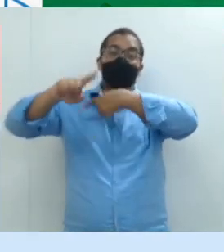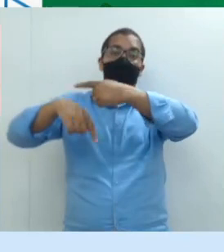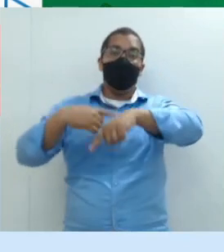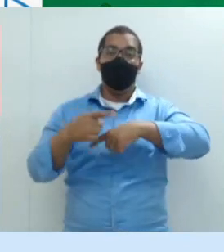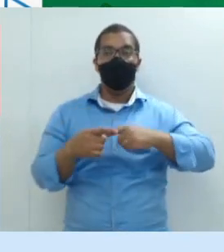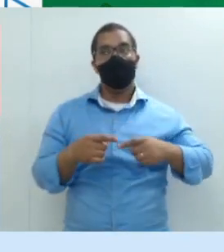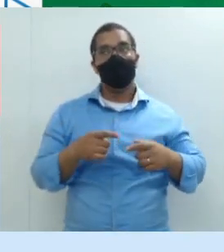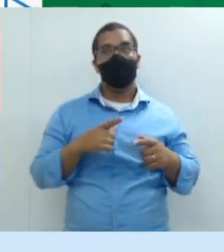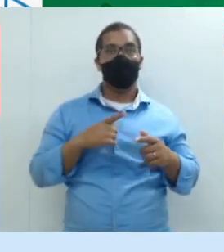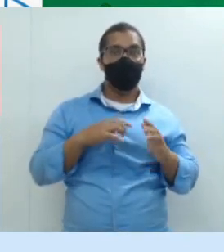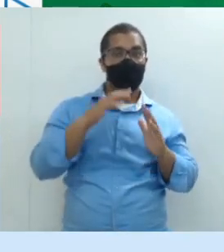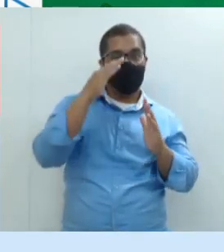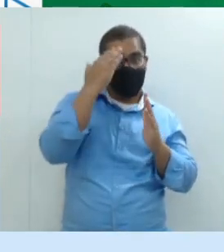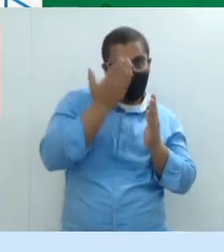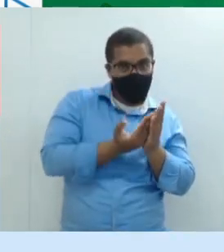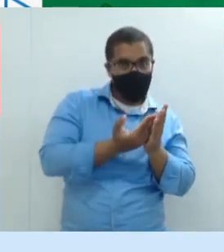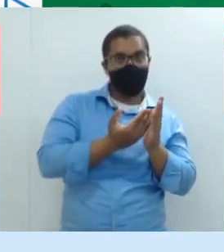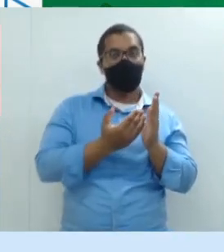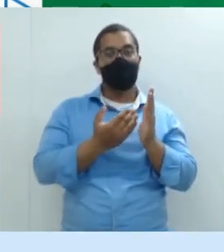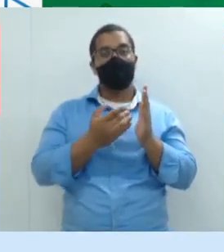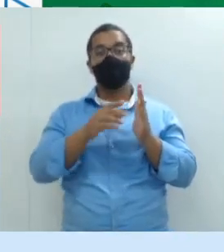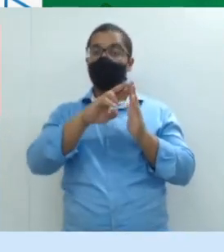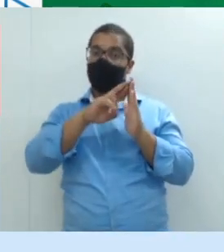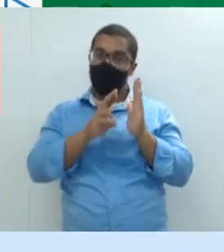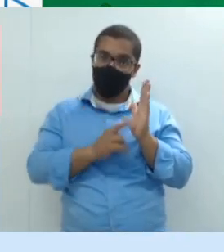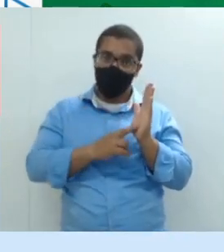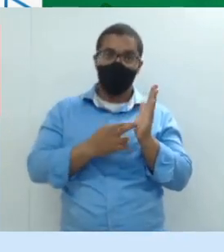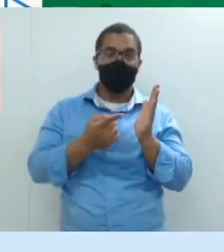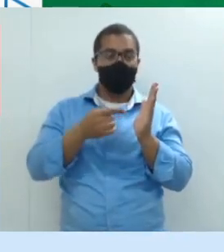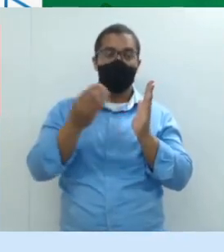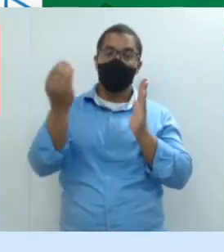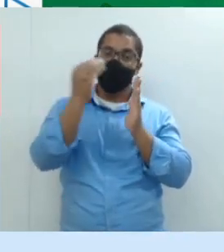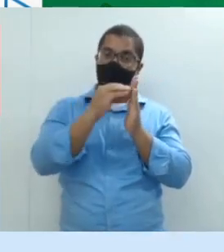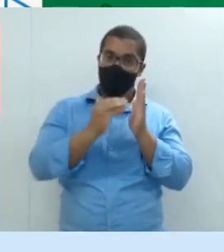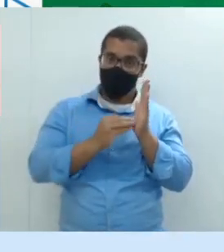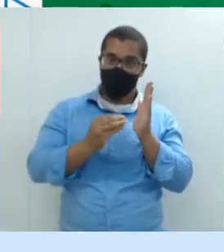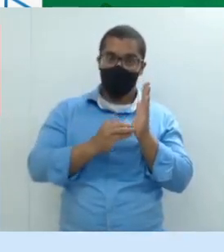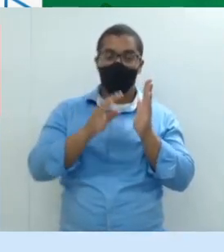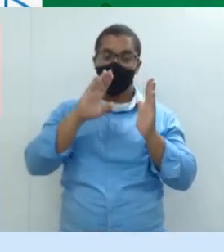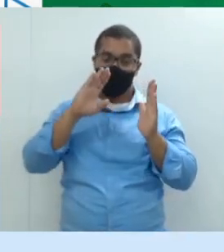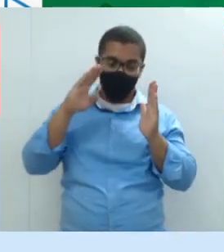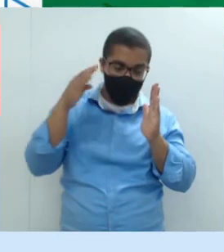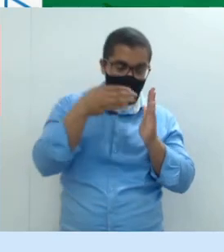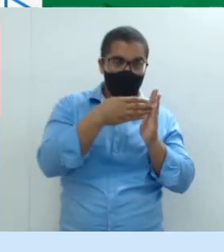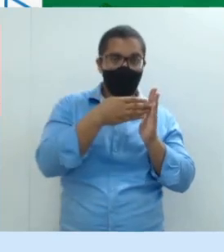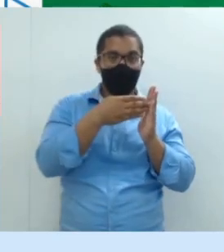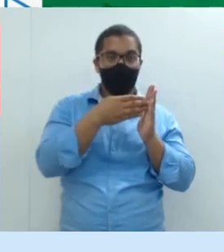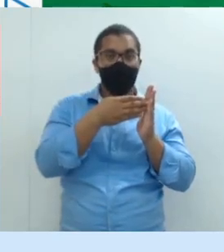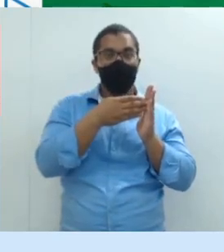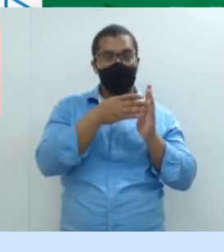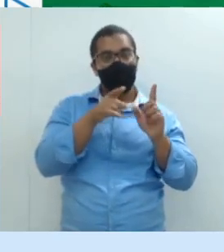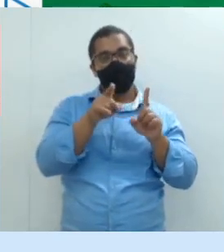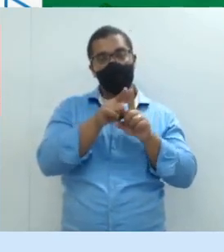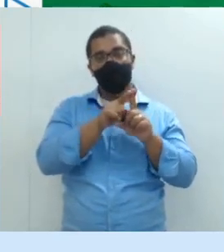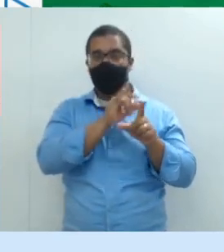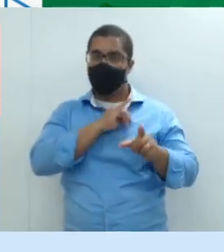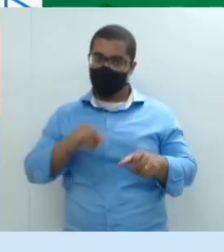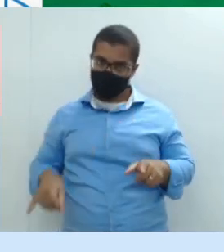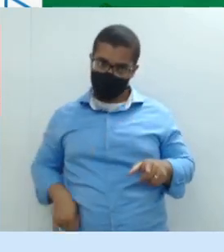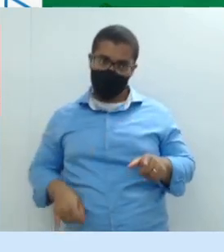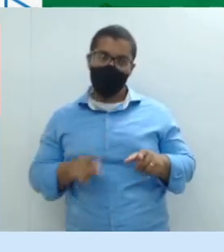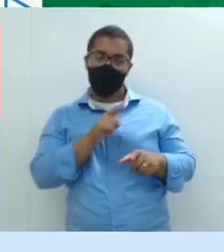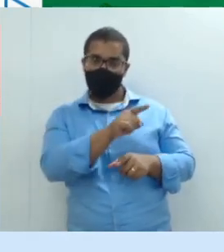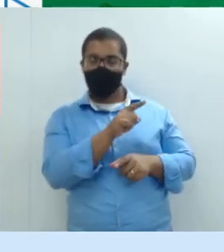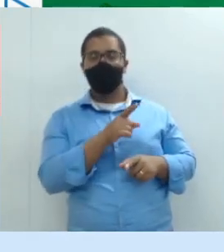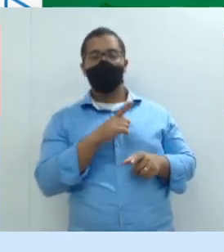os dogmas, crenças e valores que ela propaga estarão necessariamente presentes na vida do Império Romano.